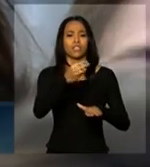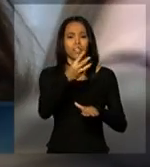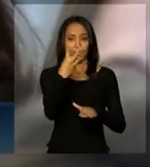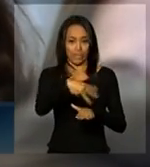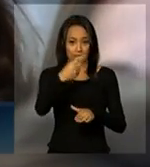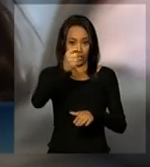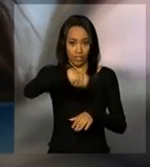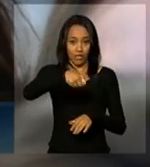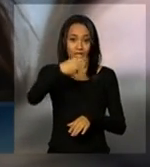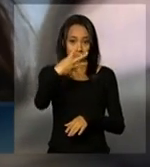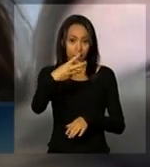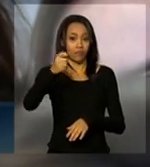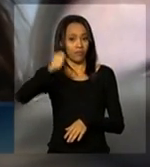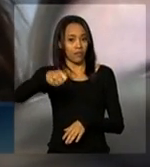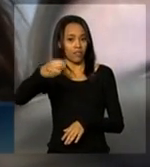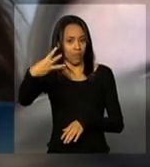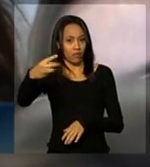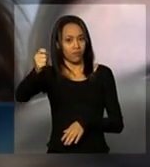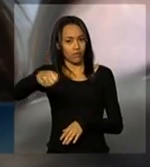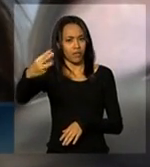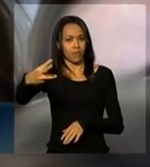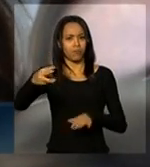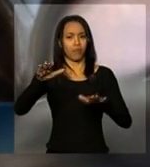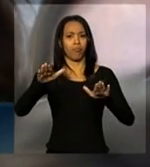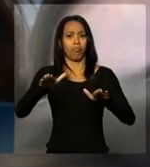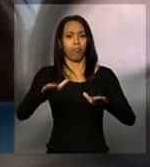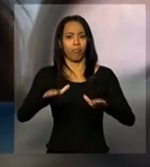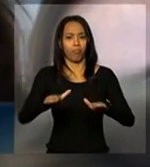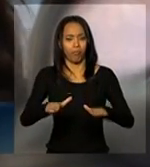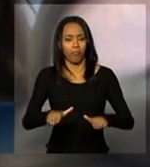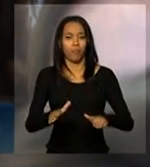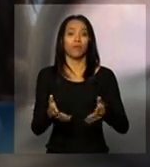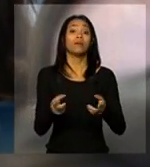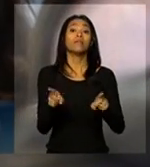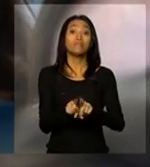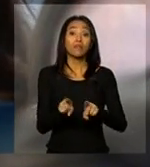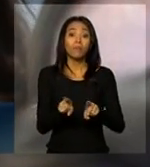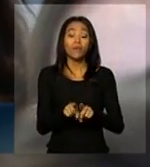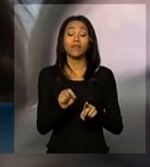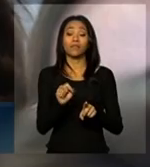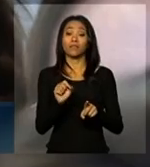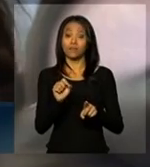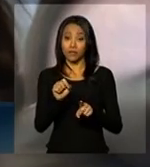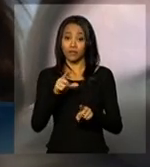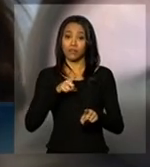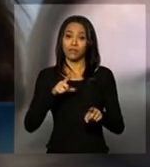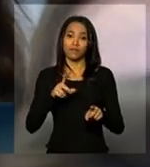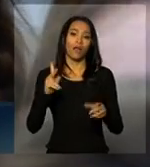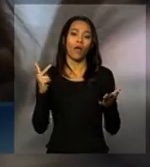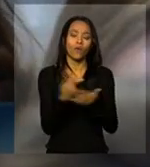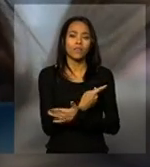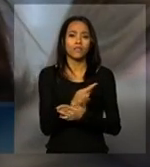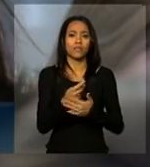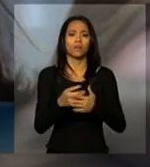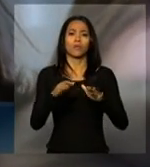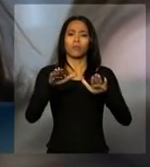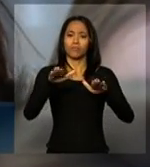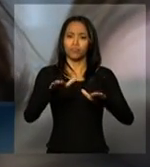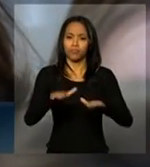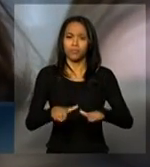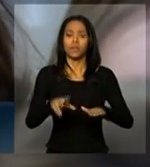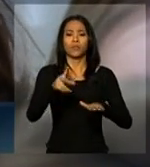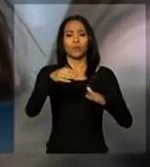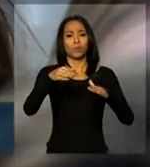trimestre. Além disso, há também uma desaceleração tanto no crescimento do PIB como